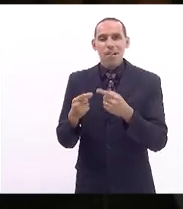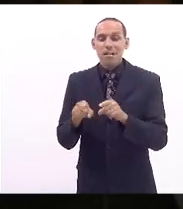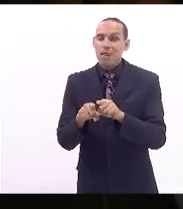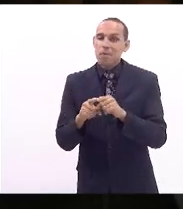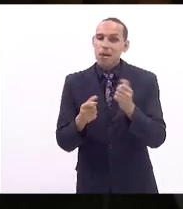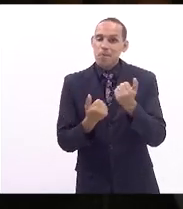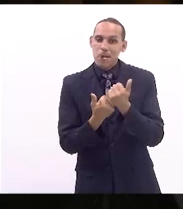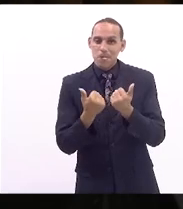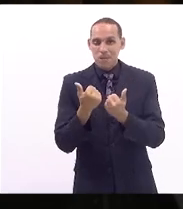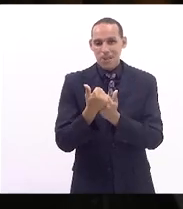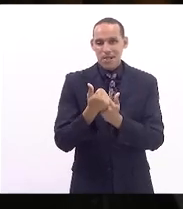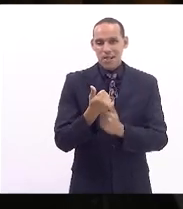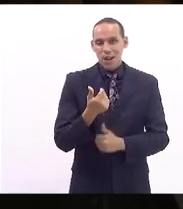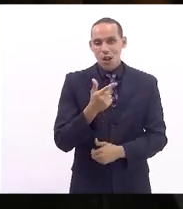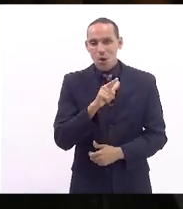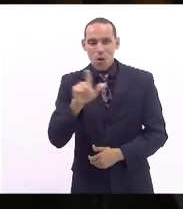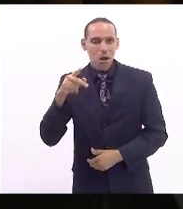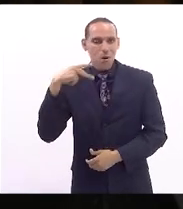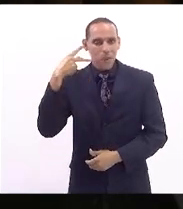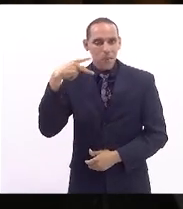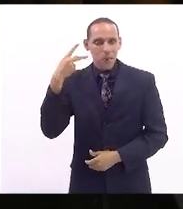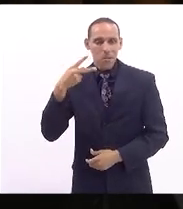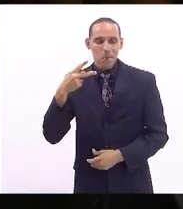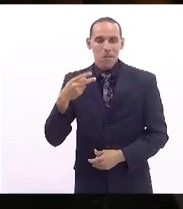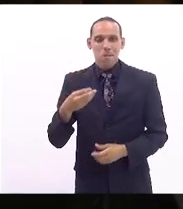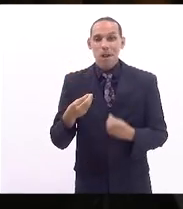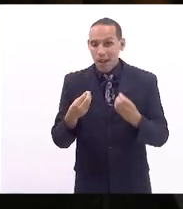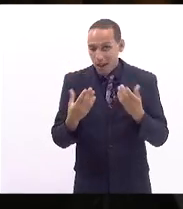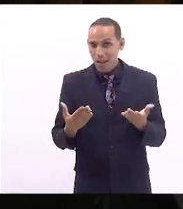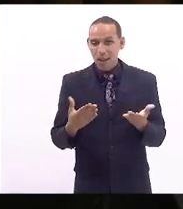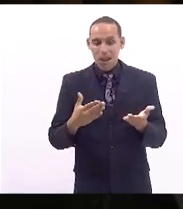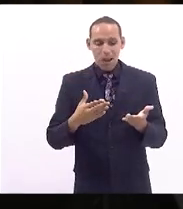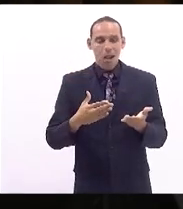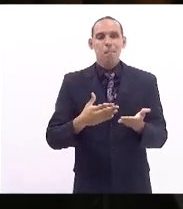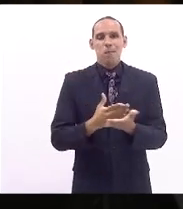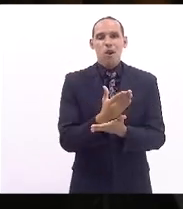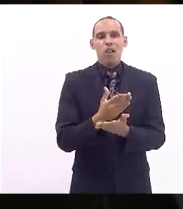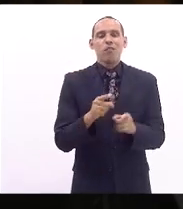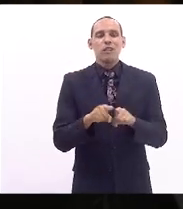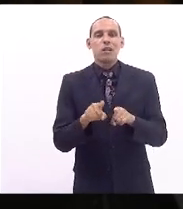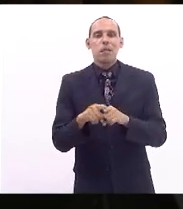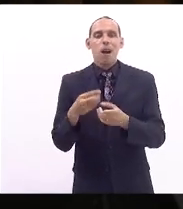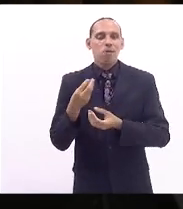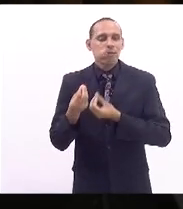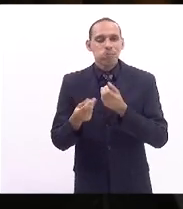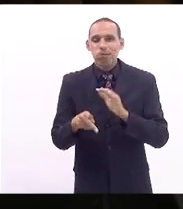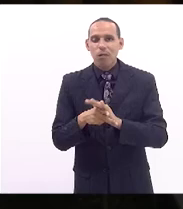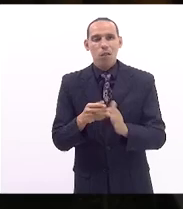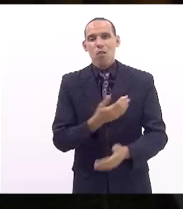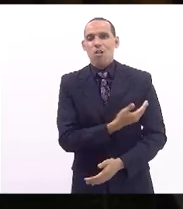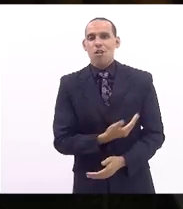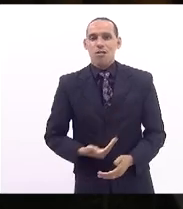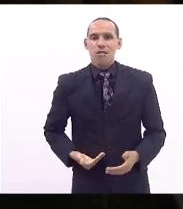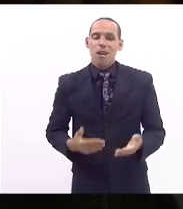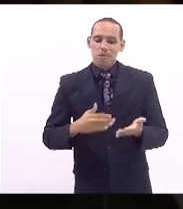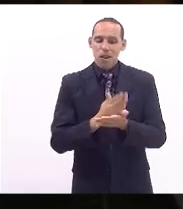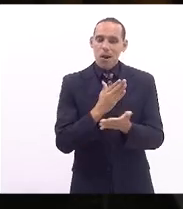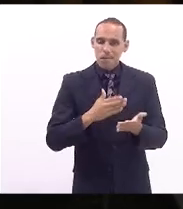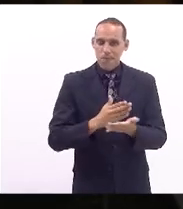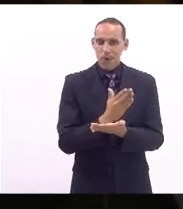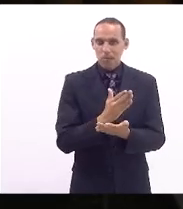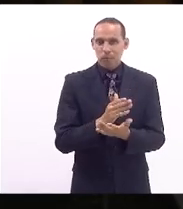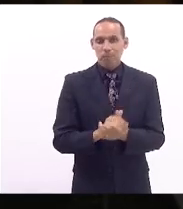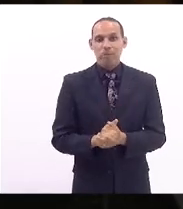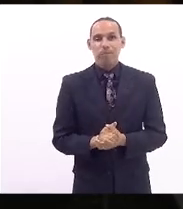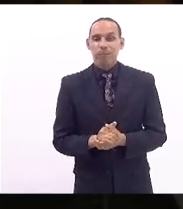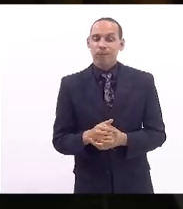da colaboração dos demais parlamentares para aprovação e a sensibilidade do governo para sancionar cada projeto